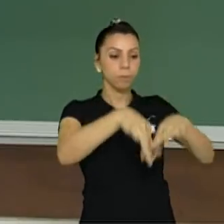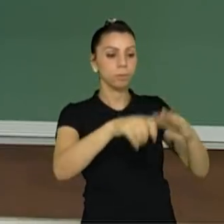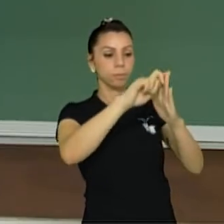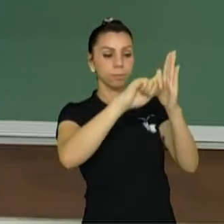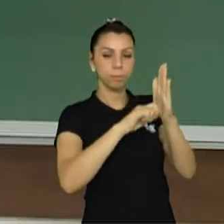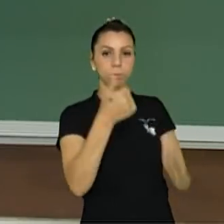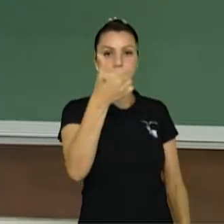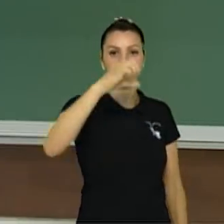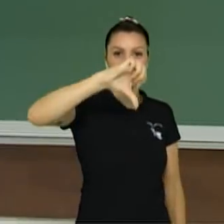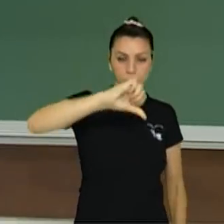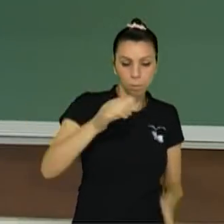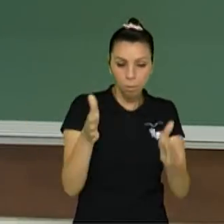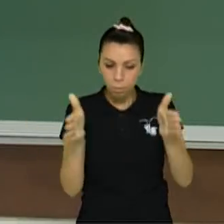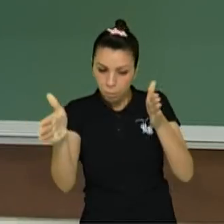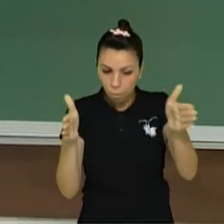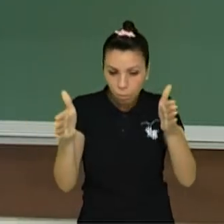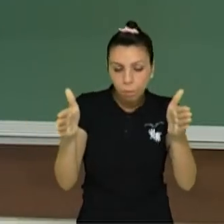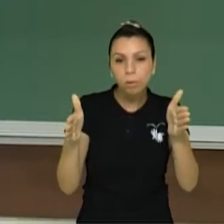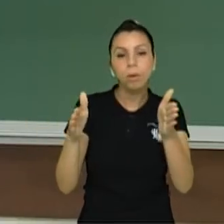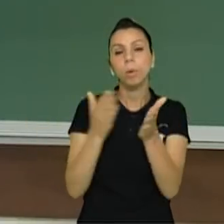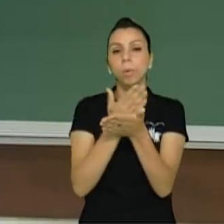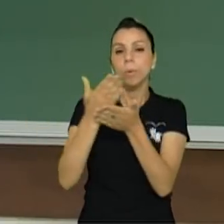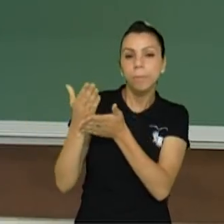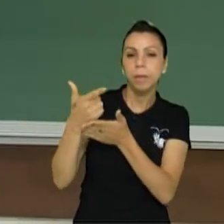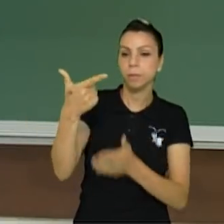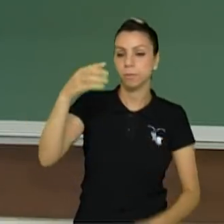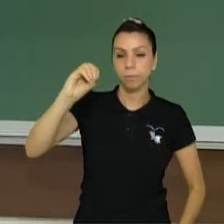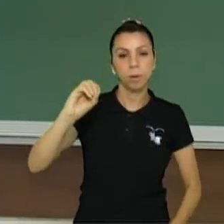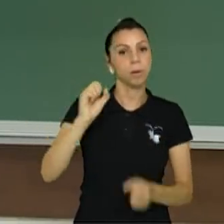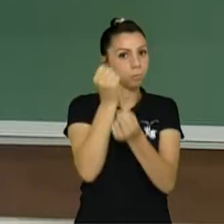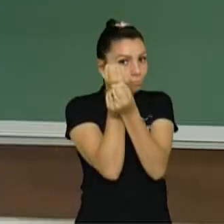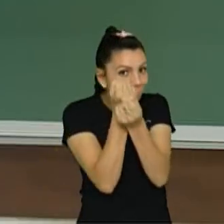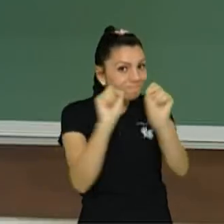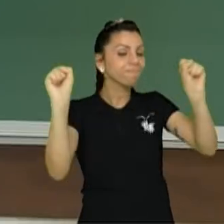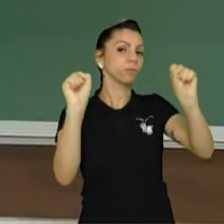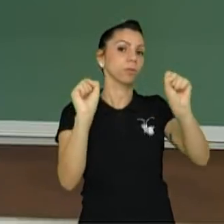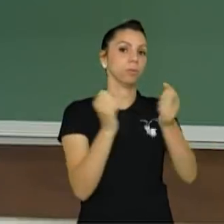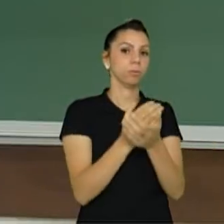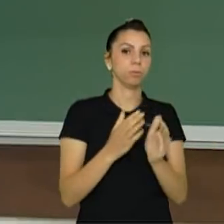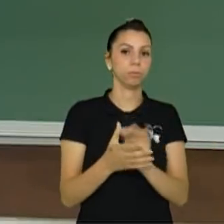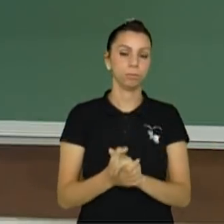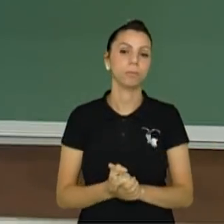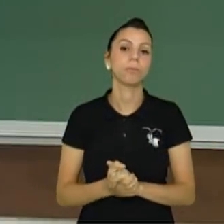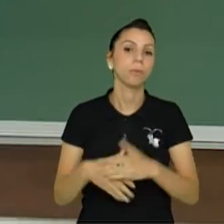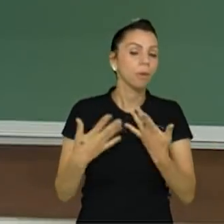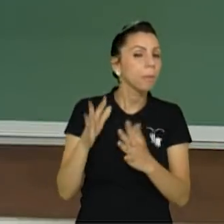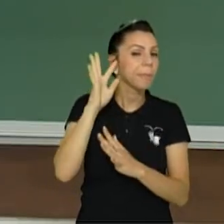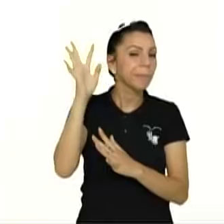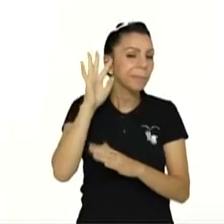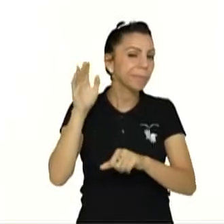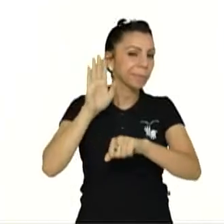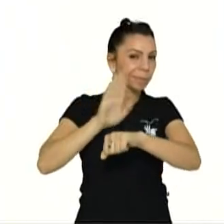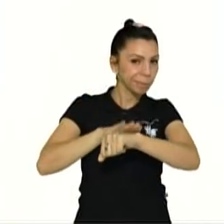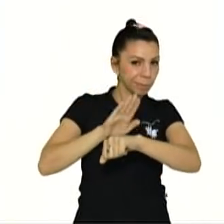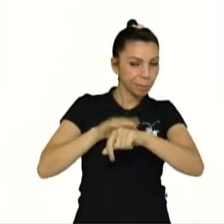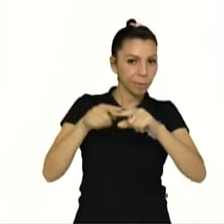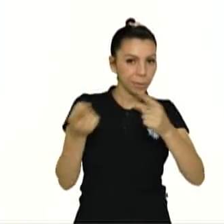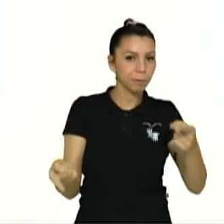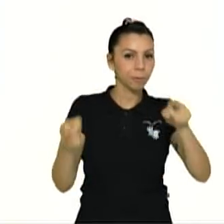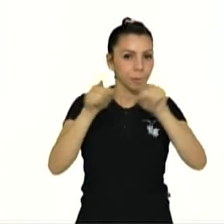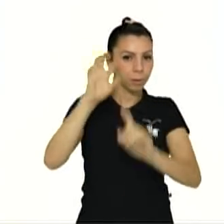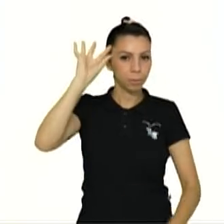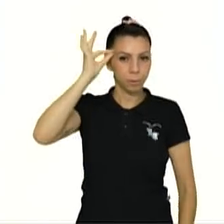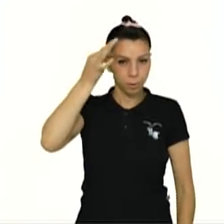XX, exatamente esse período de recém-libertação, tá? Então vamos pensar nisso. Mais um tempo e nós já